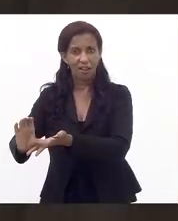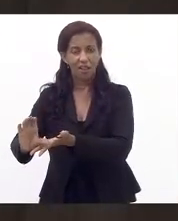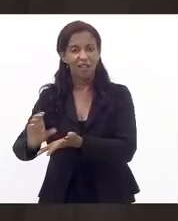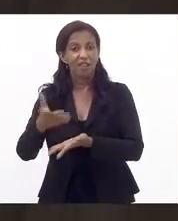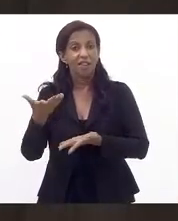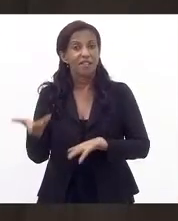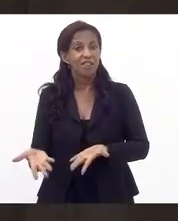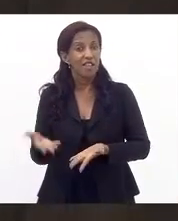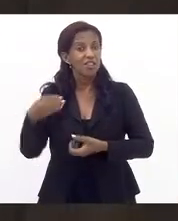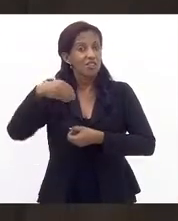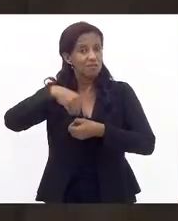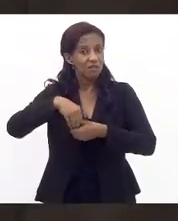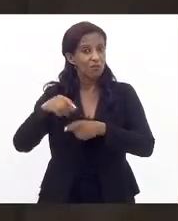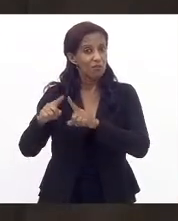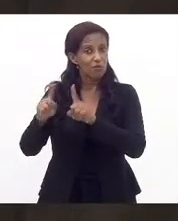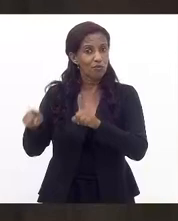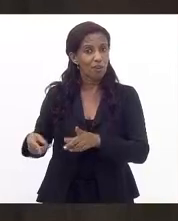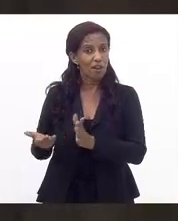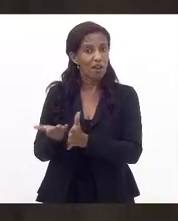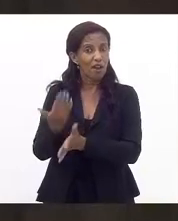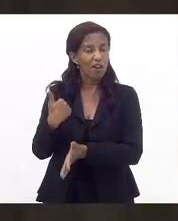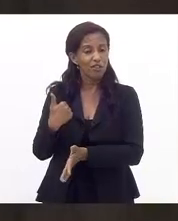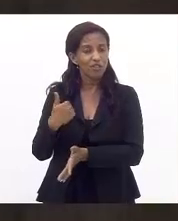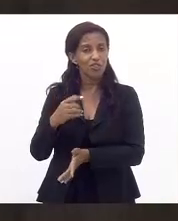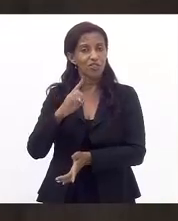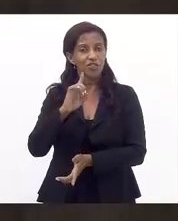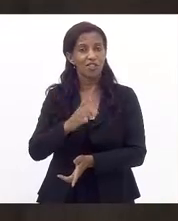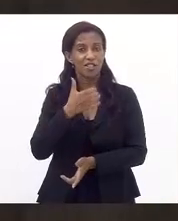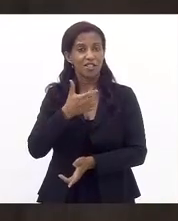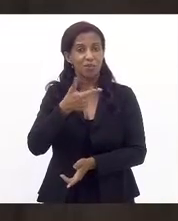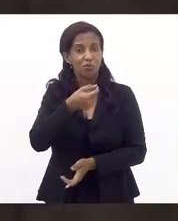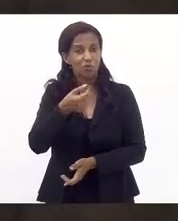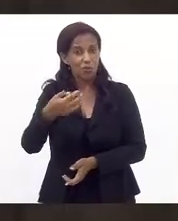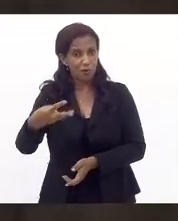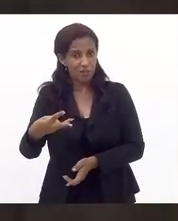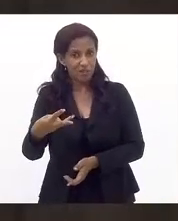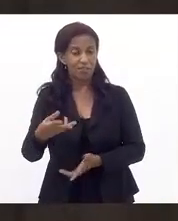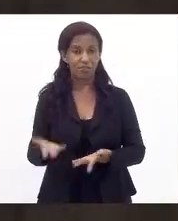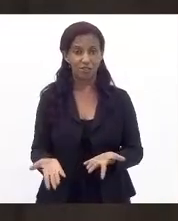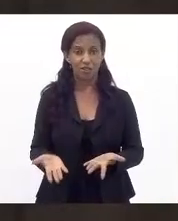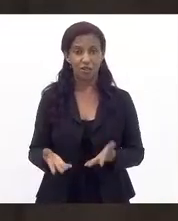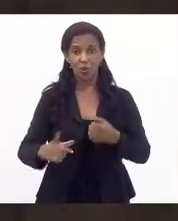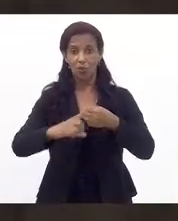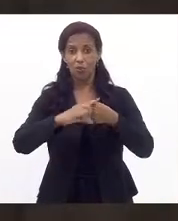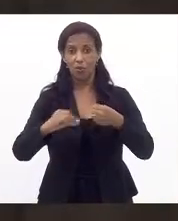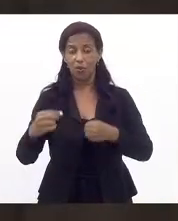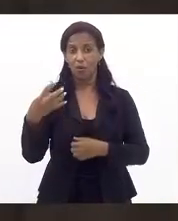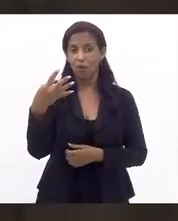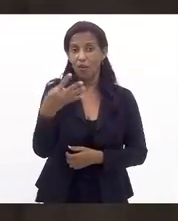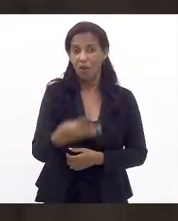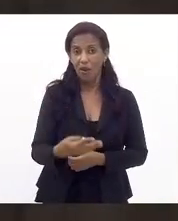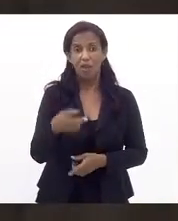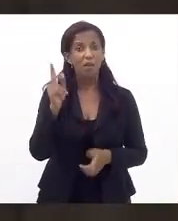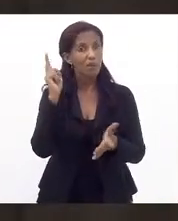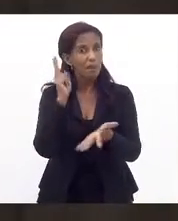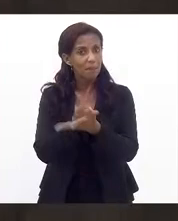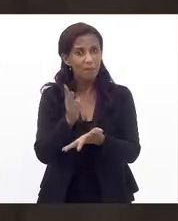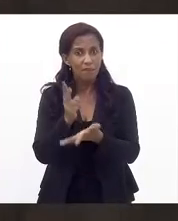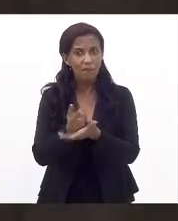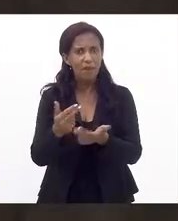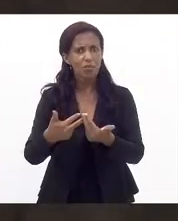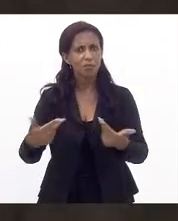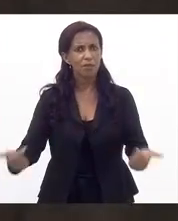de ingresso no serviço público anterior à dezembro 2003 correto o artigo 4º prevê e